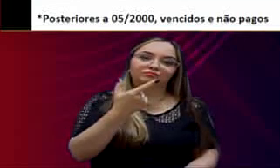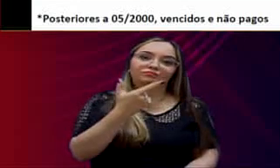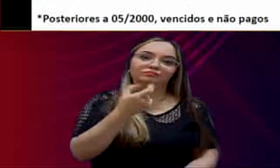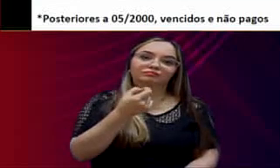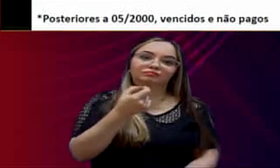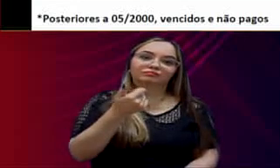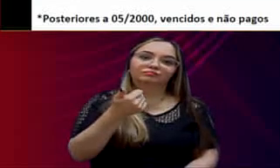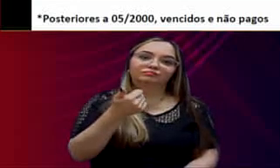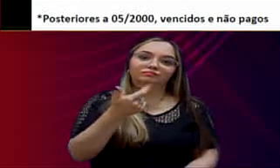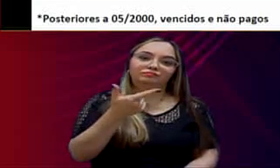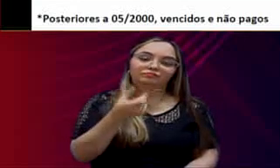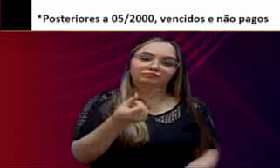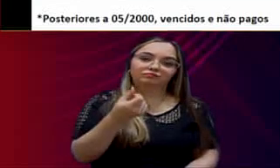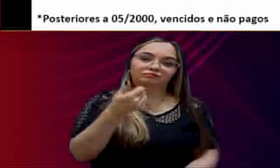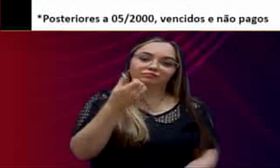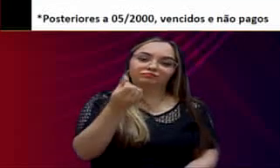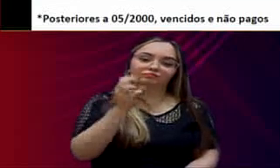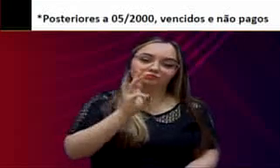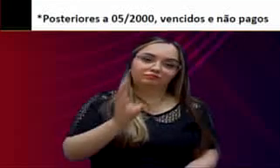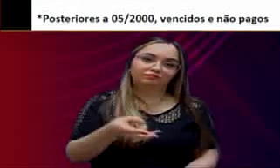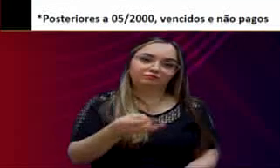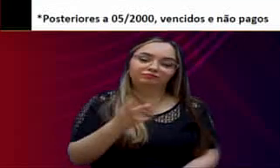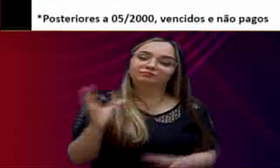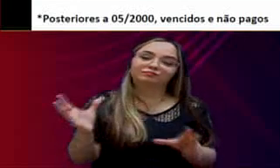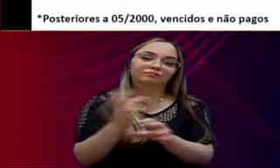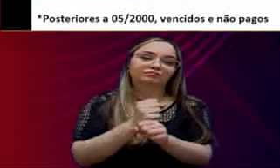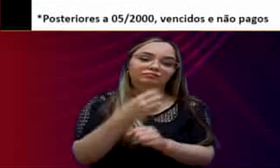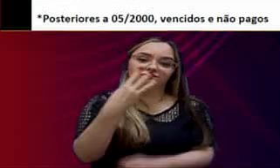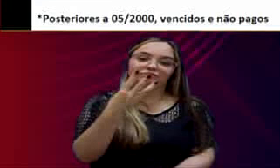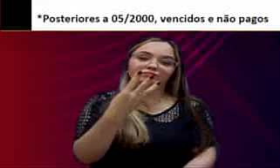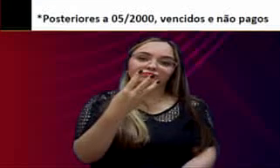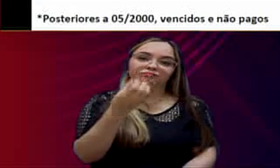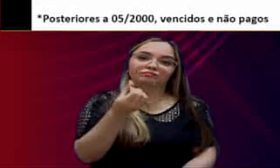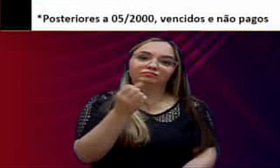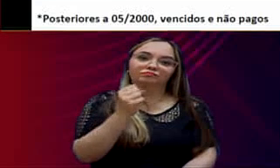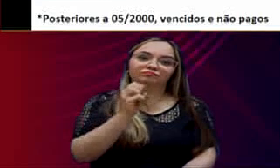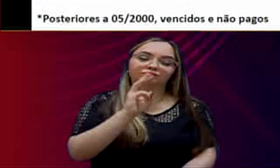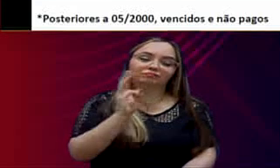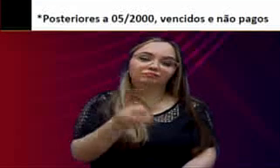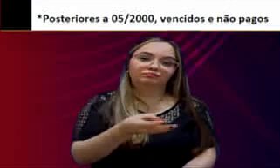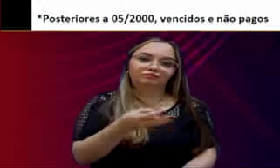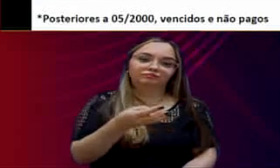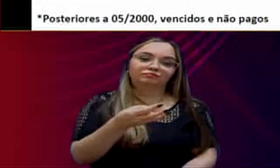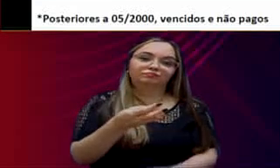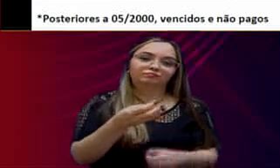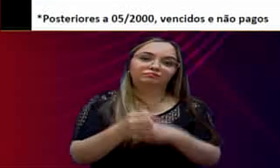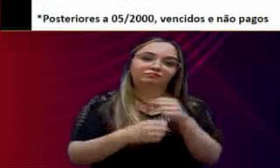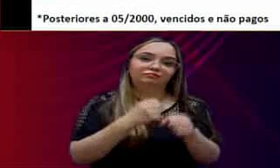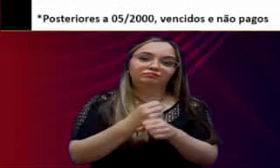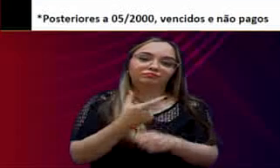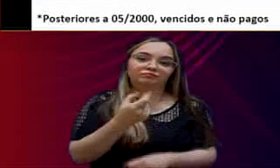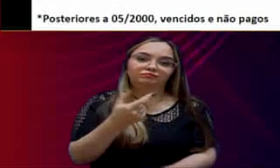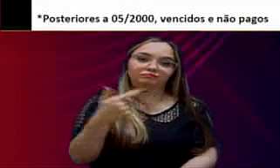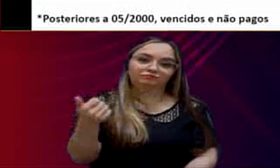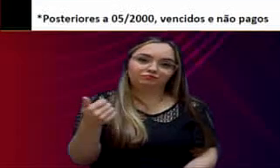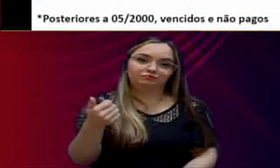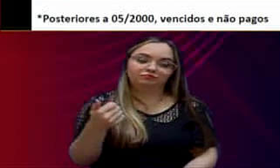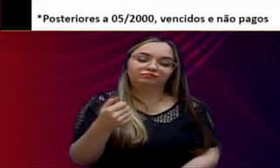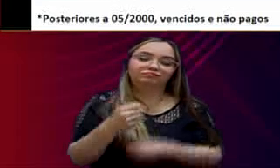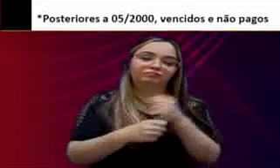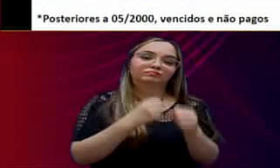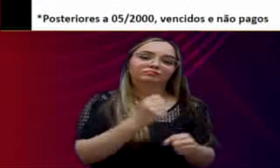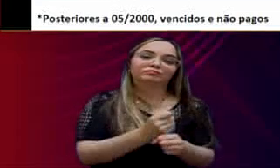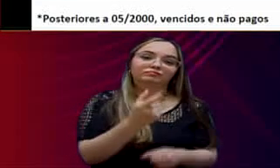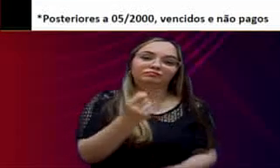as deduções totalizam 358 milhões 108 em 2021/2022